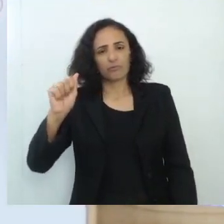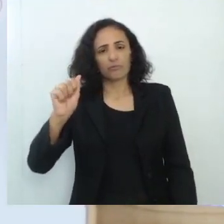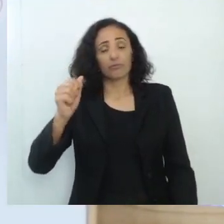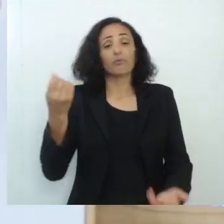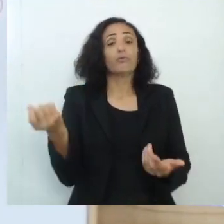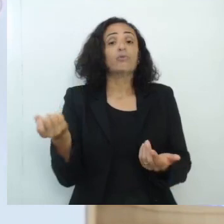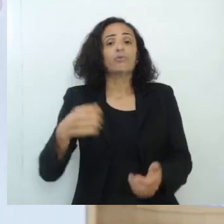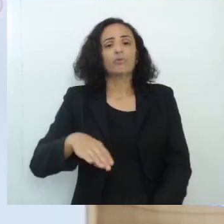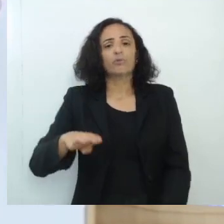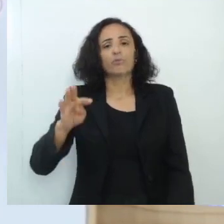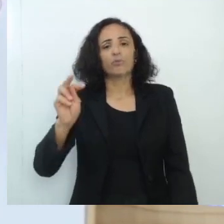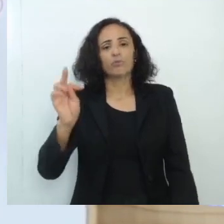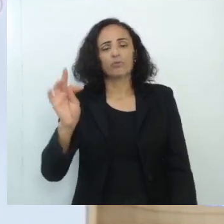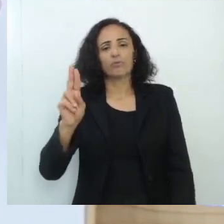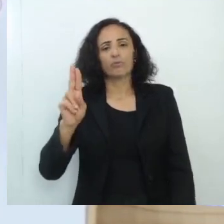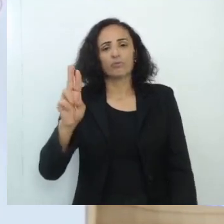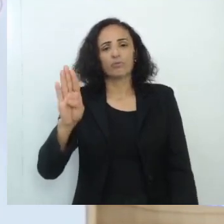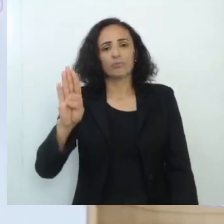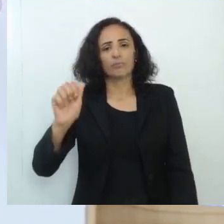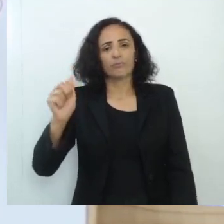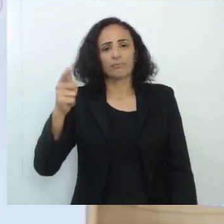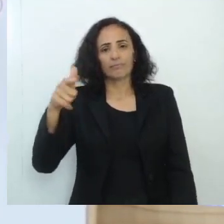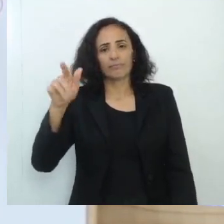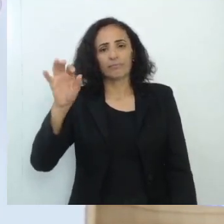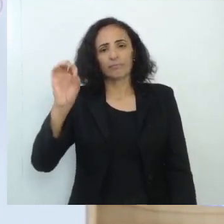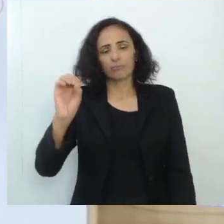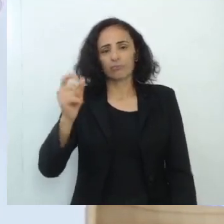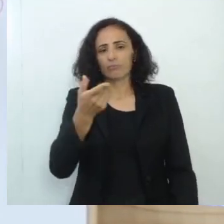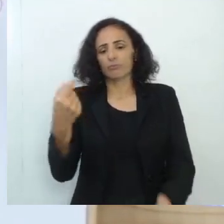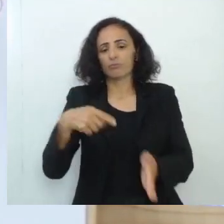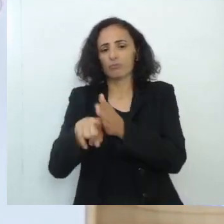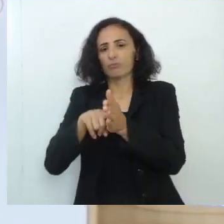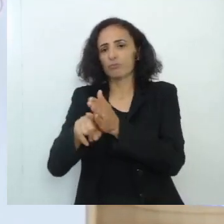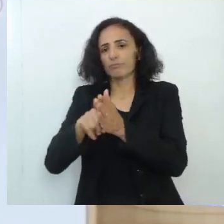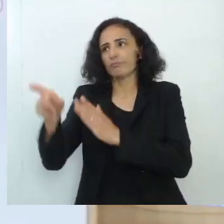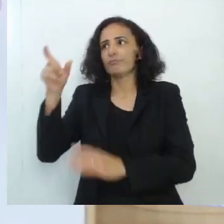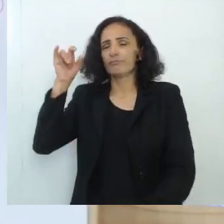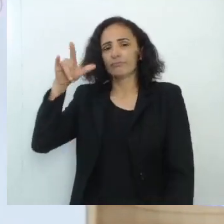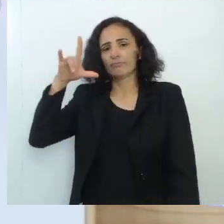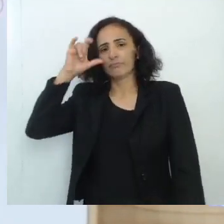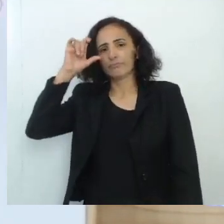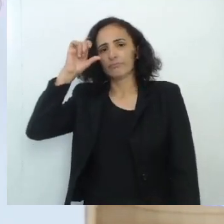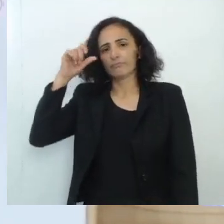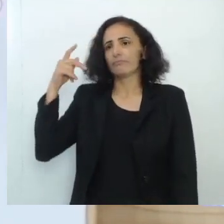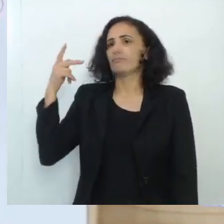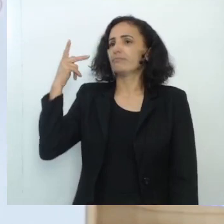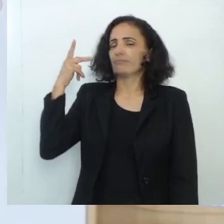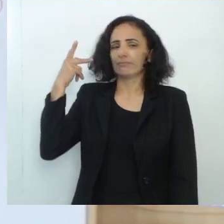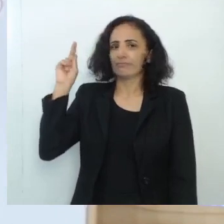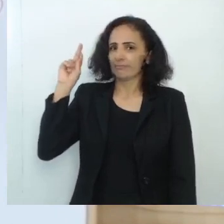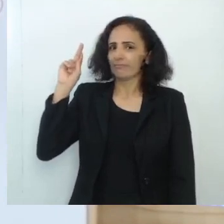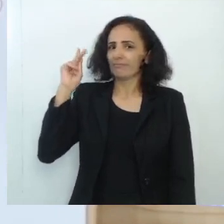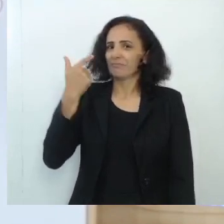Se inscreve lá e se você quiser mais coisa de biologia, tá lá no YouTube também. Beleza? Mas deixa eu fazer isso